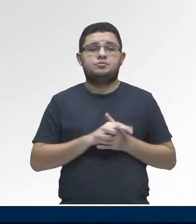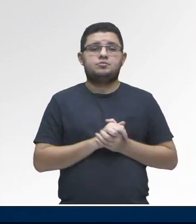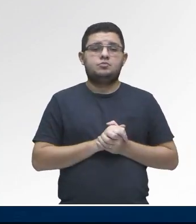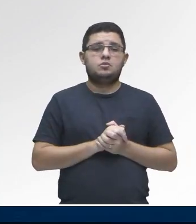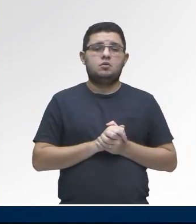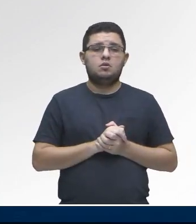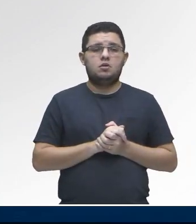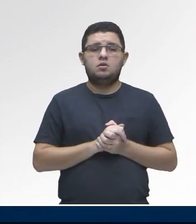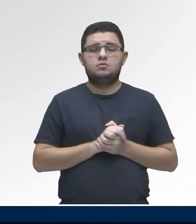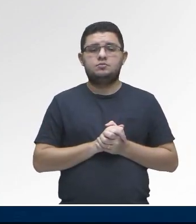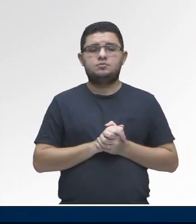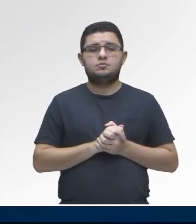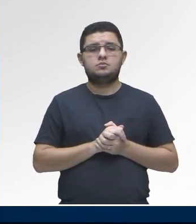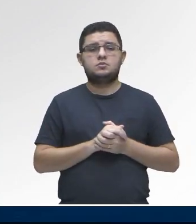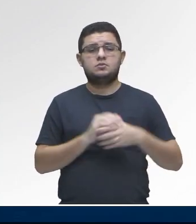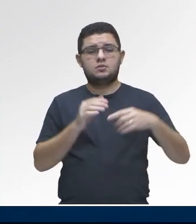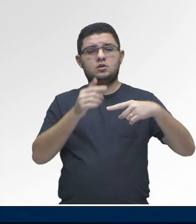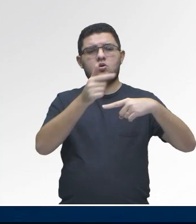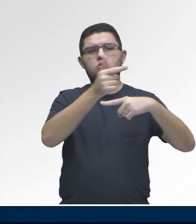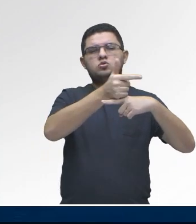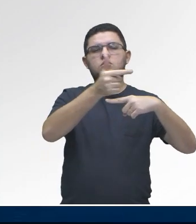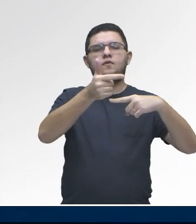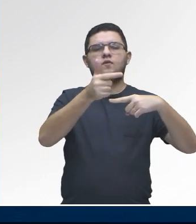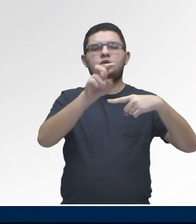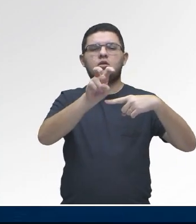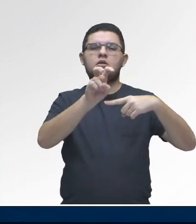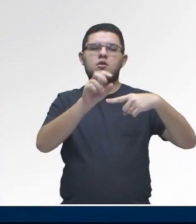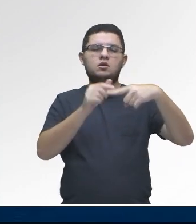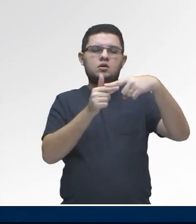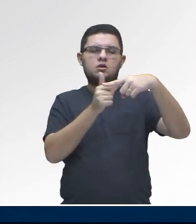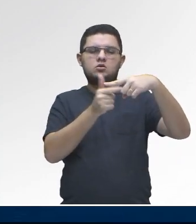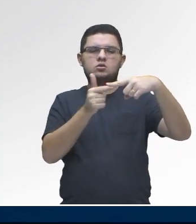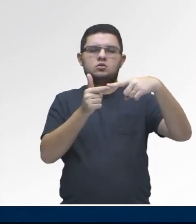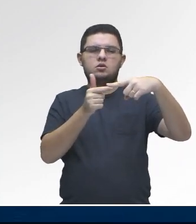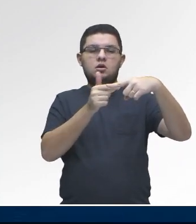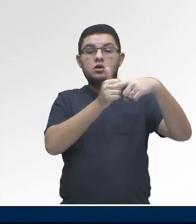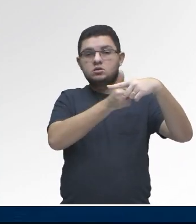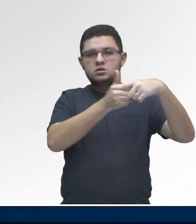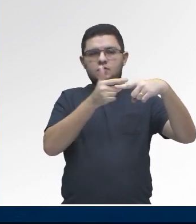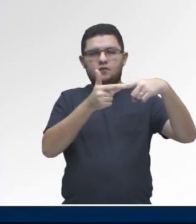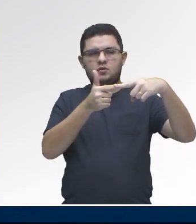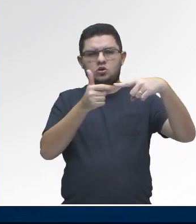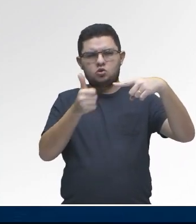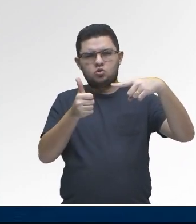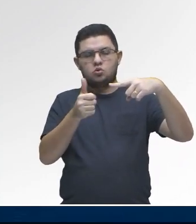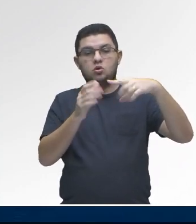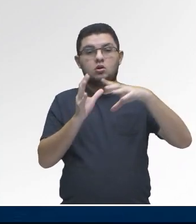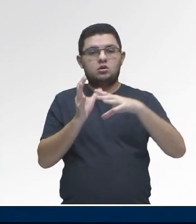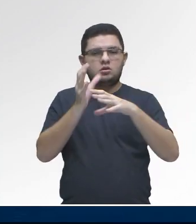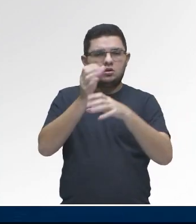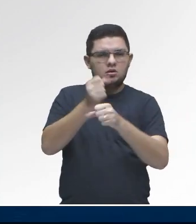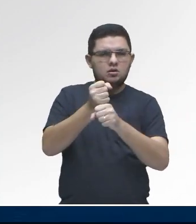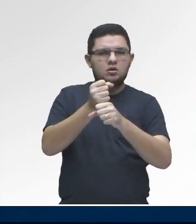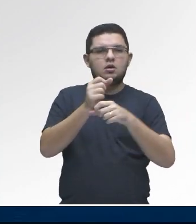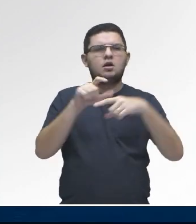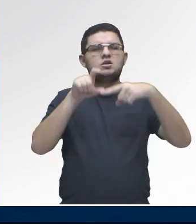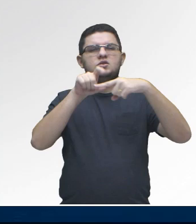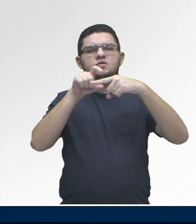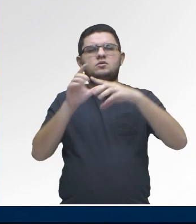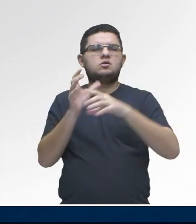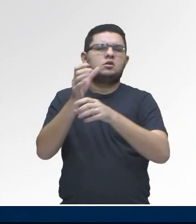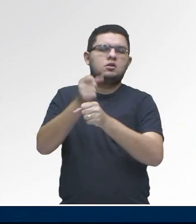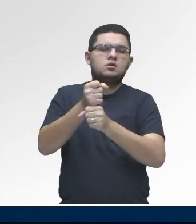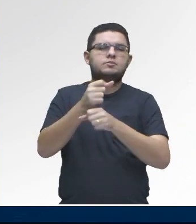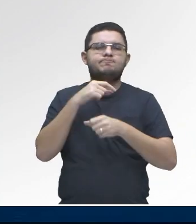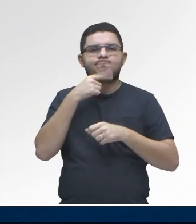eu não tenho como dividir 225 com 121, que não vai dar uma conta exata. Então,